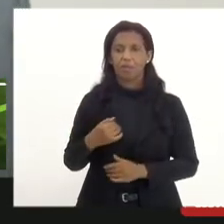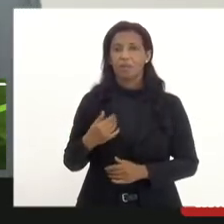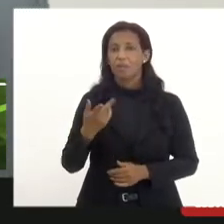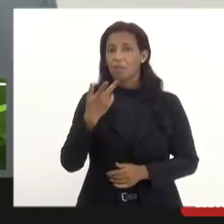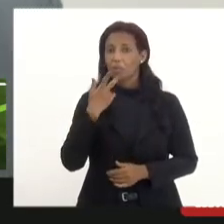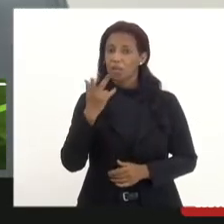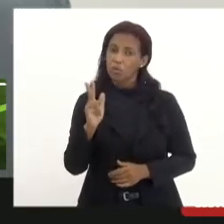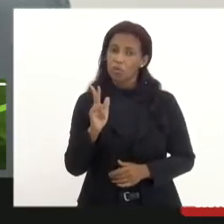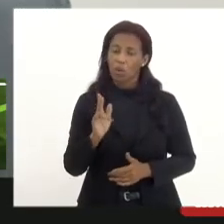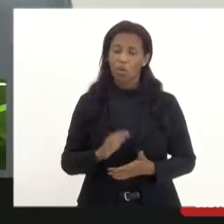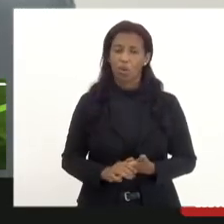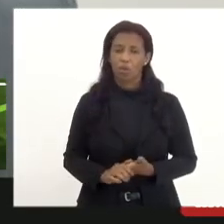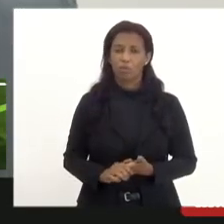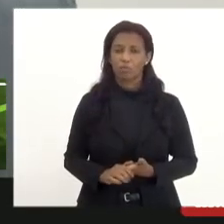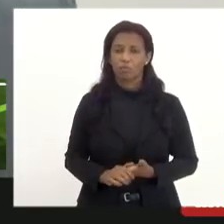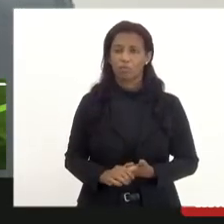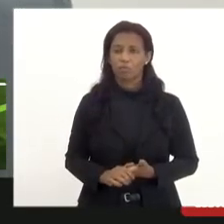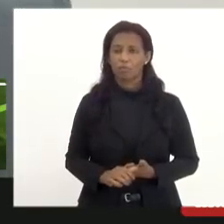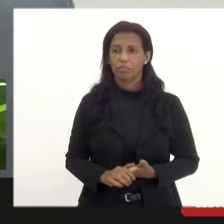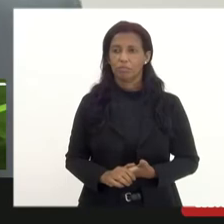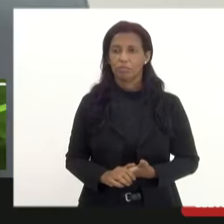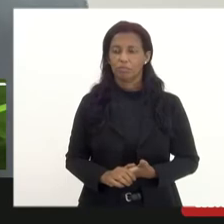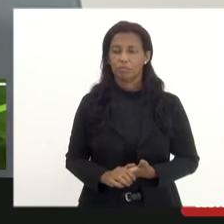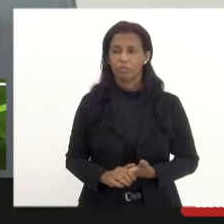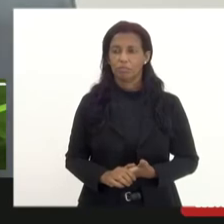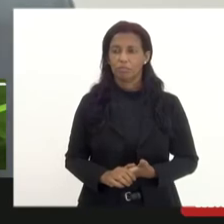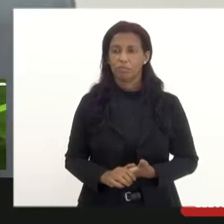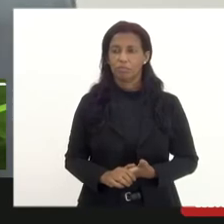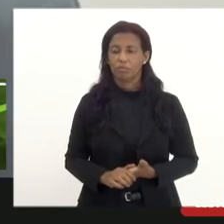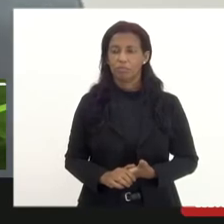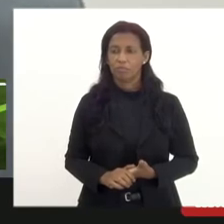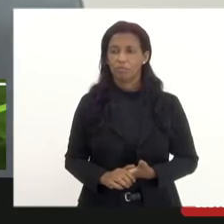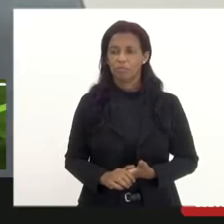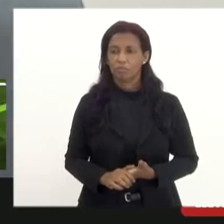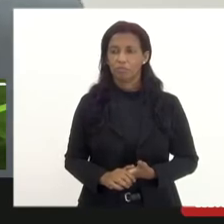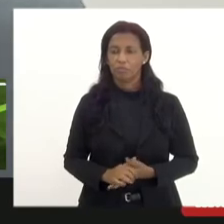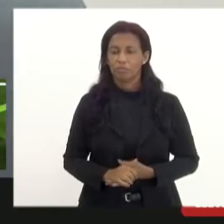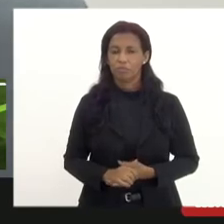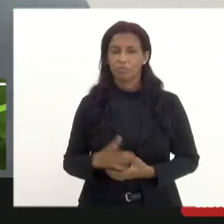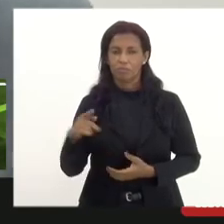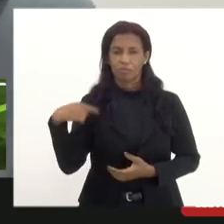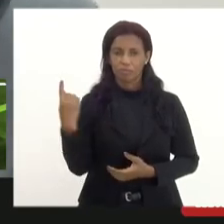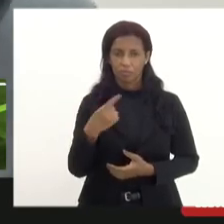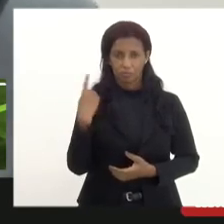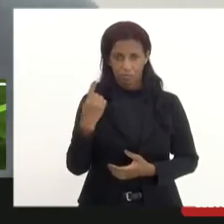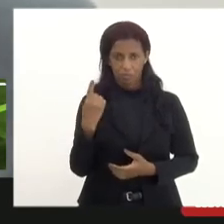te dar alguns insights aqui do que a gente vem discutindo. Tá? Para nós,